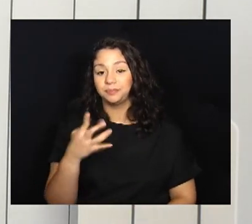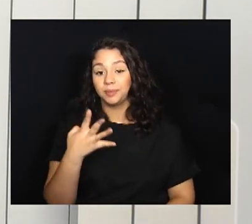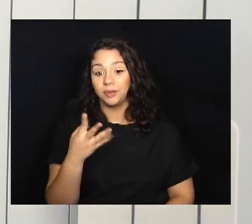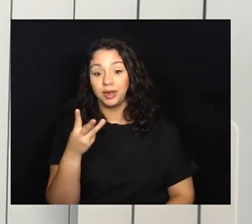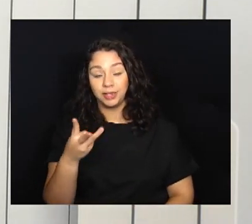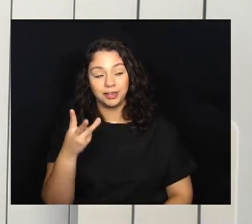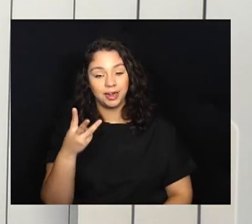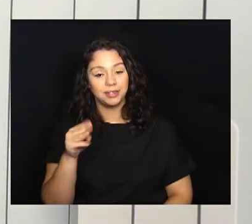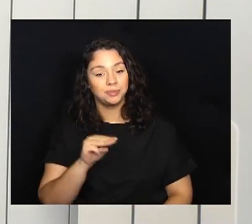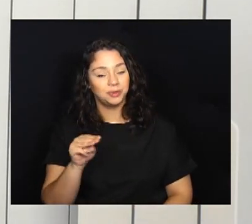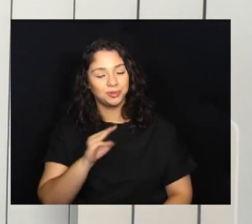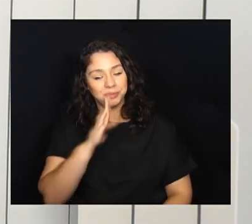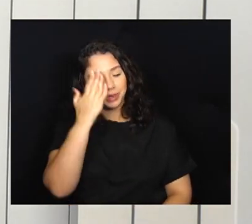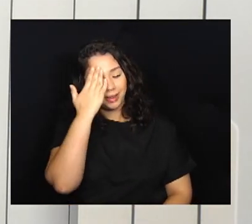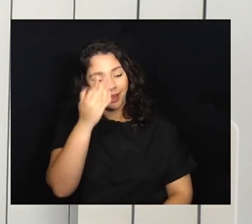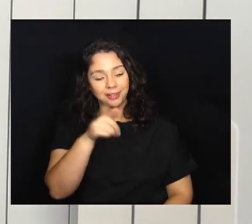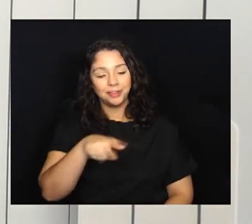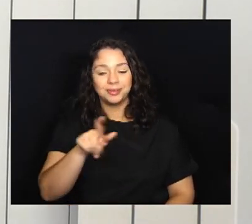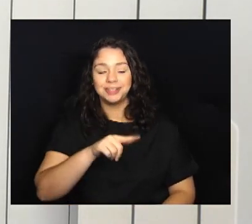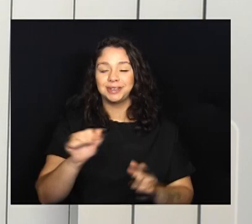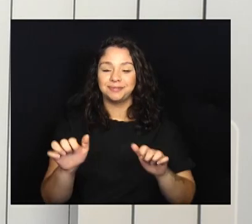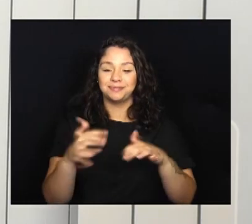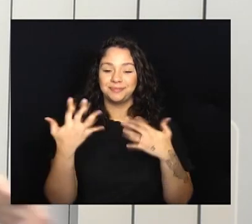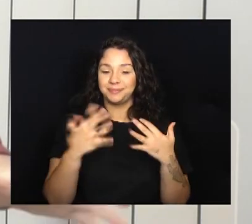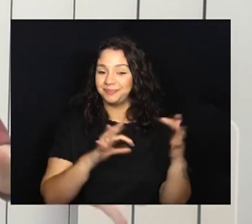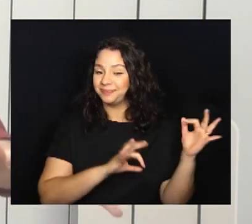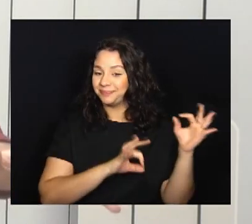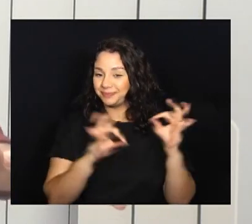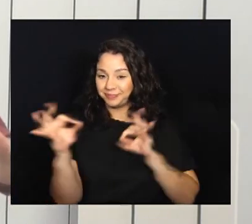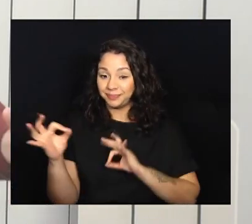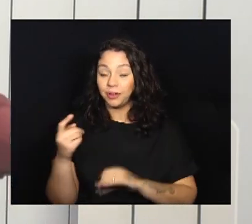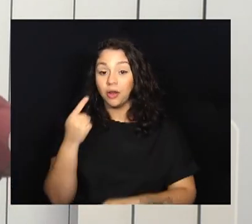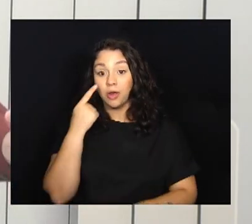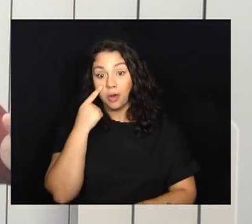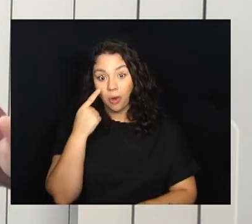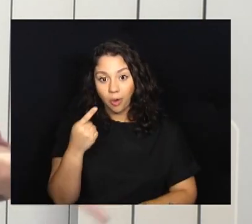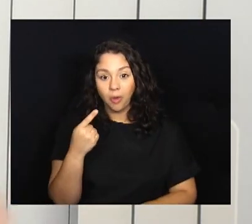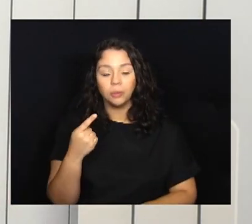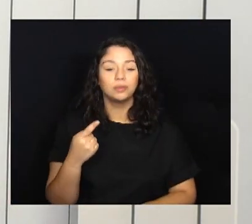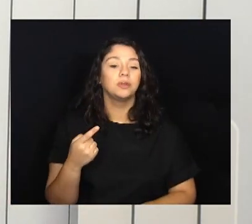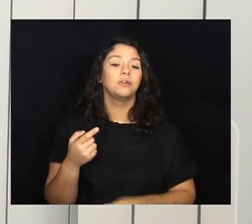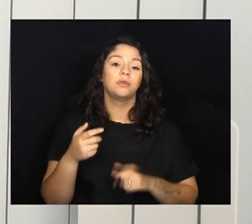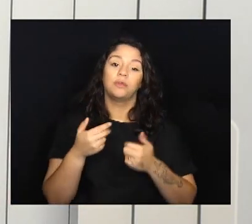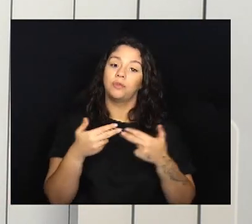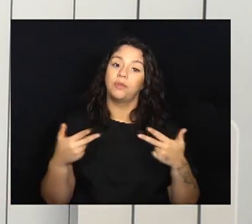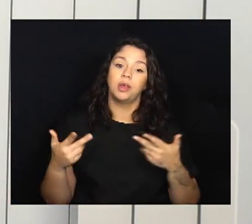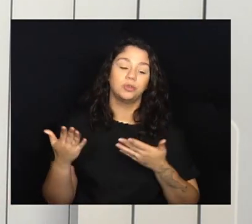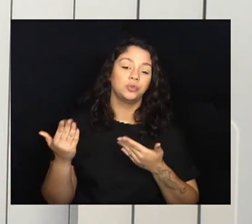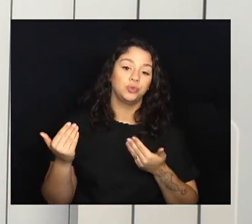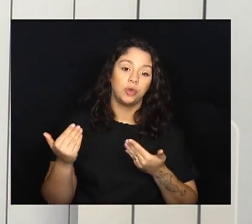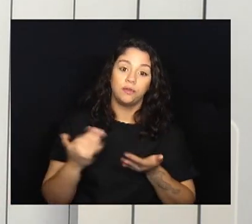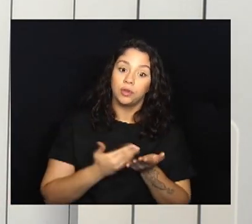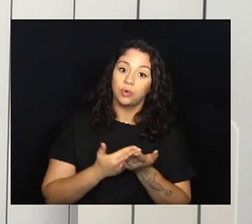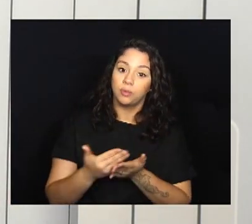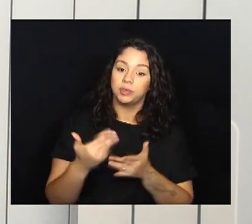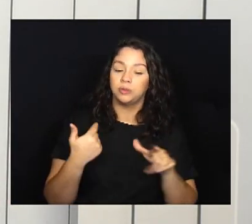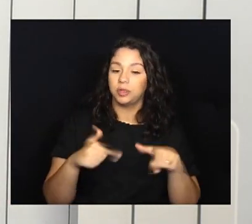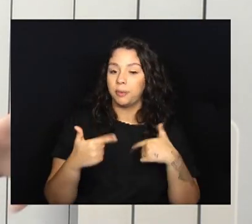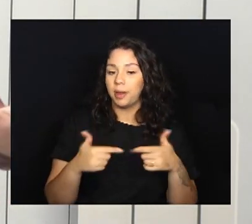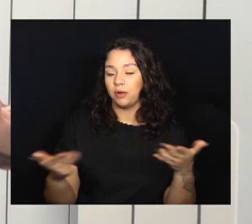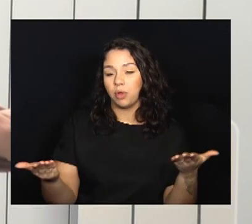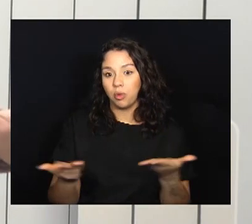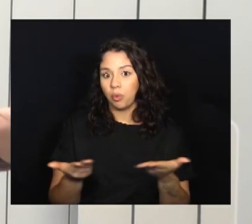12:43. Muito obrigado, viu, pela sua companhia, pela sua audiência. E olha só, muitos jovens estão entrando no mercado de